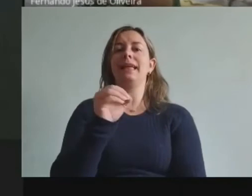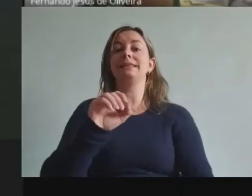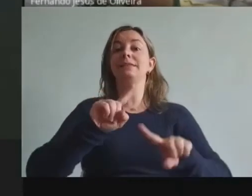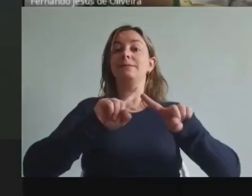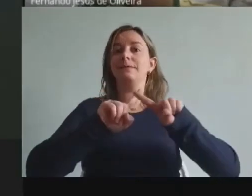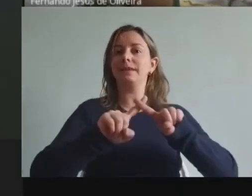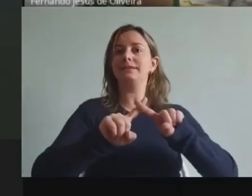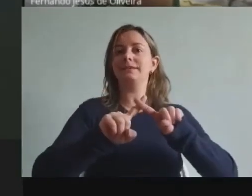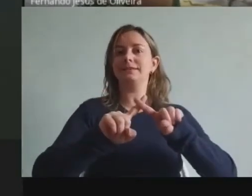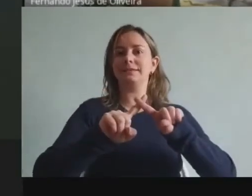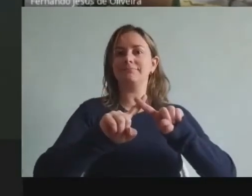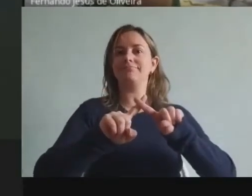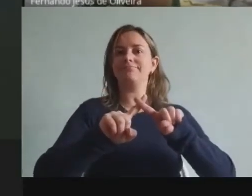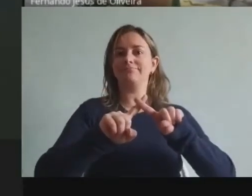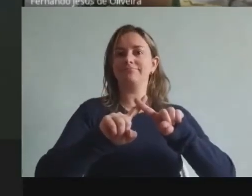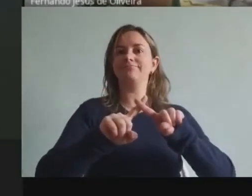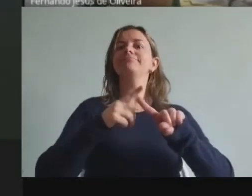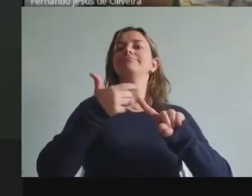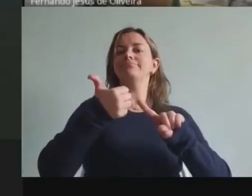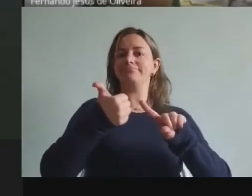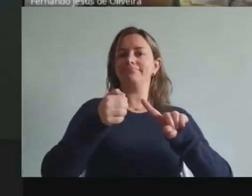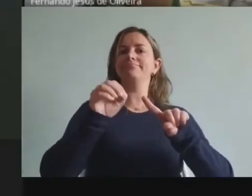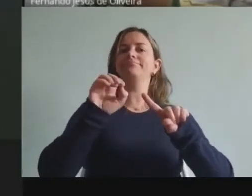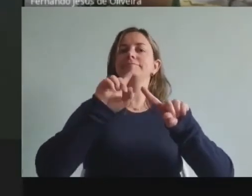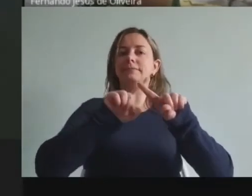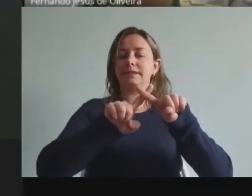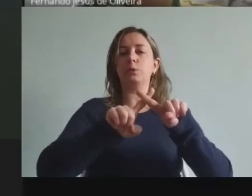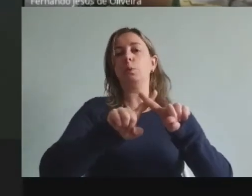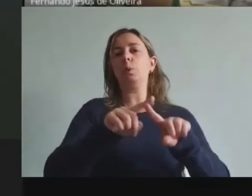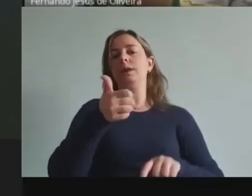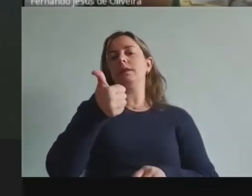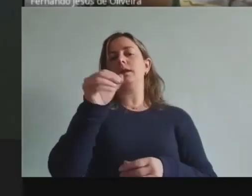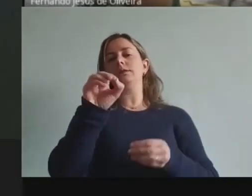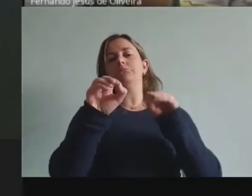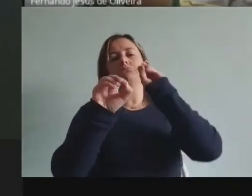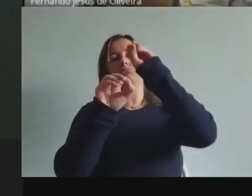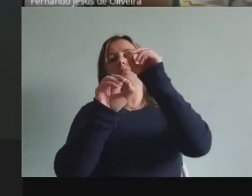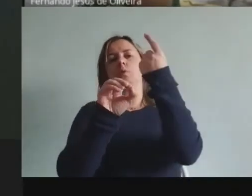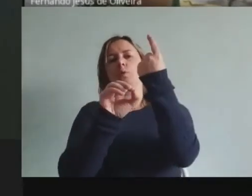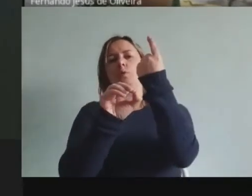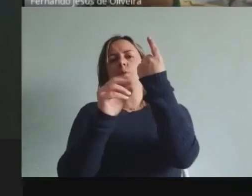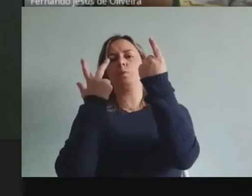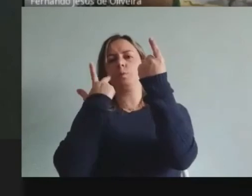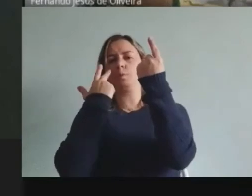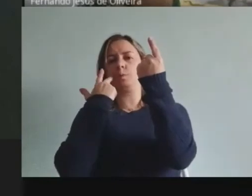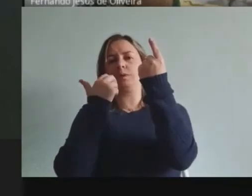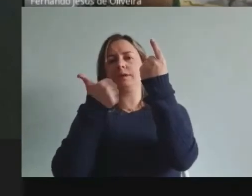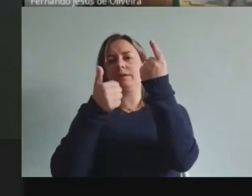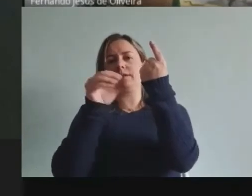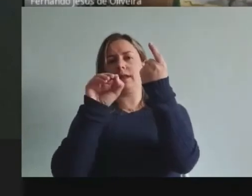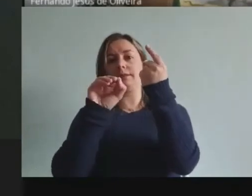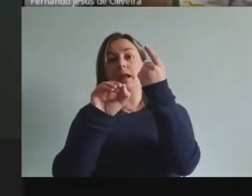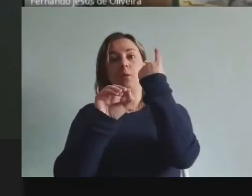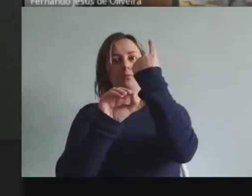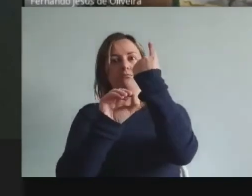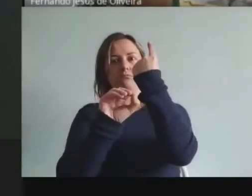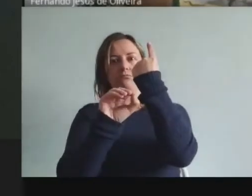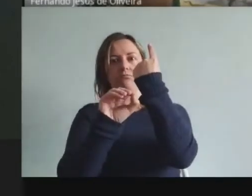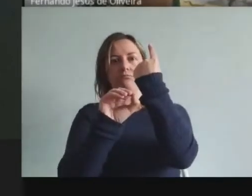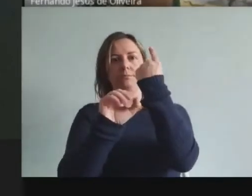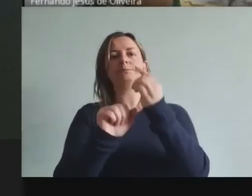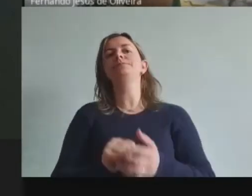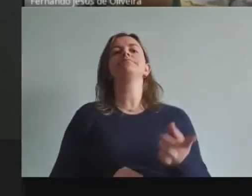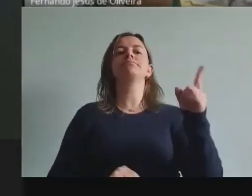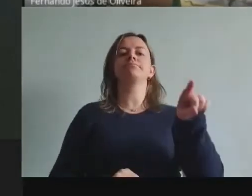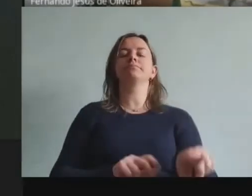a unidade. 10 vezes é 10 elevado à primeira potência. Então, a ordem de grandeza, 10 elevado à primeira